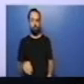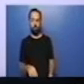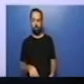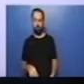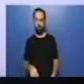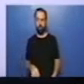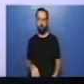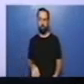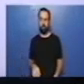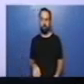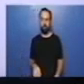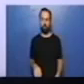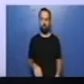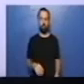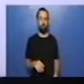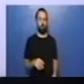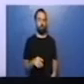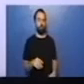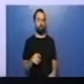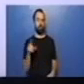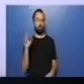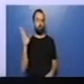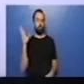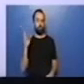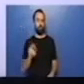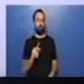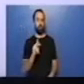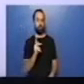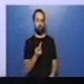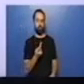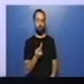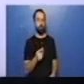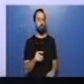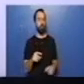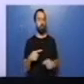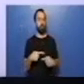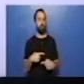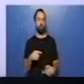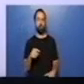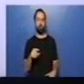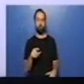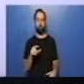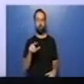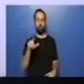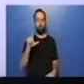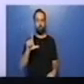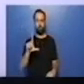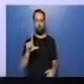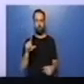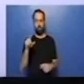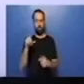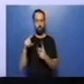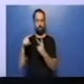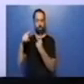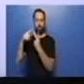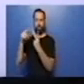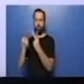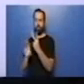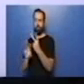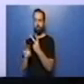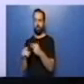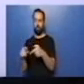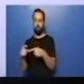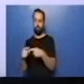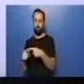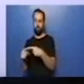Então aqui a altura, né, h de altura é igual a lado vezes raiz de 3 dividido por 2. E